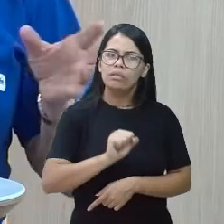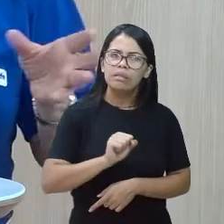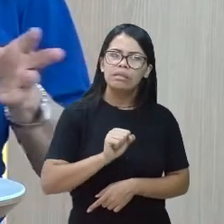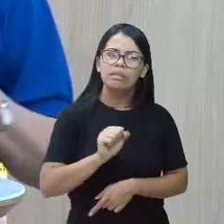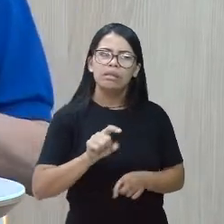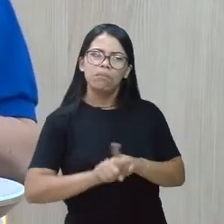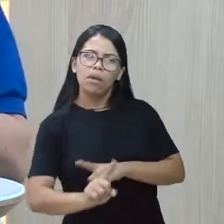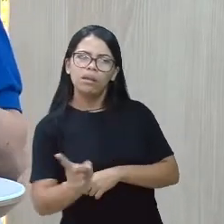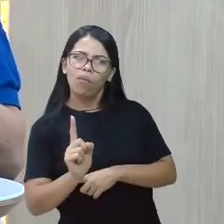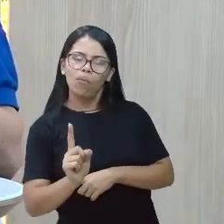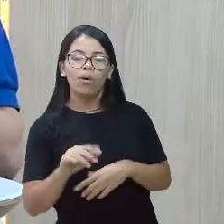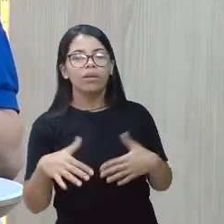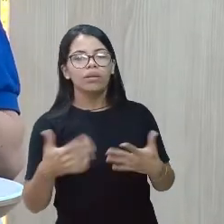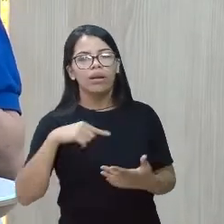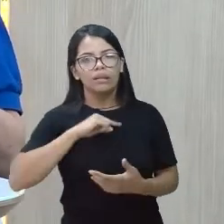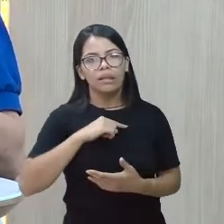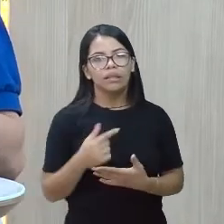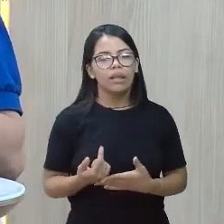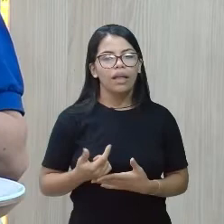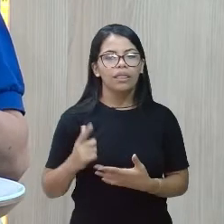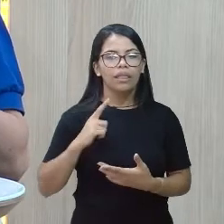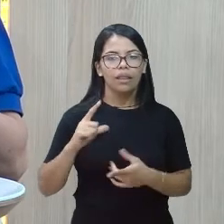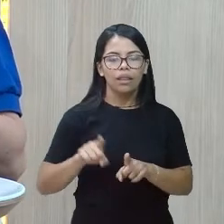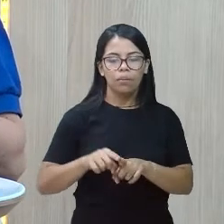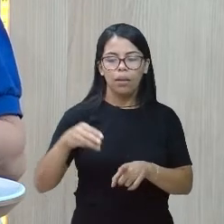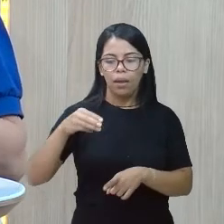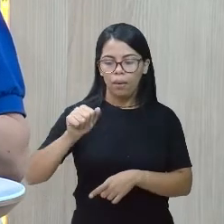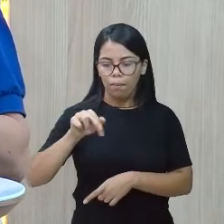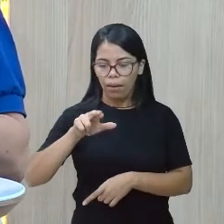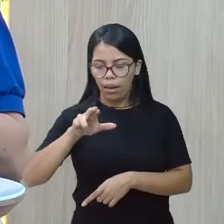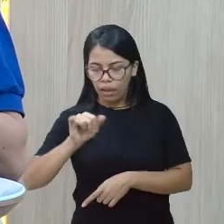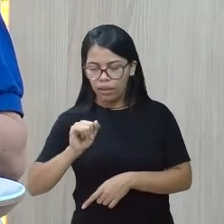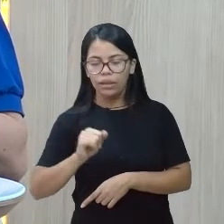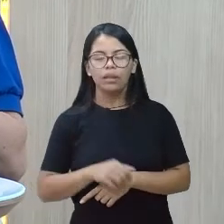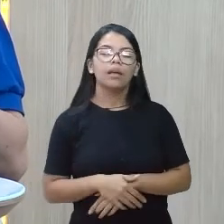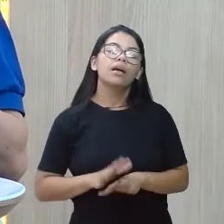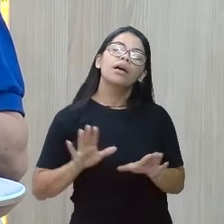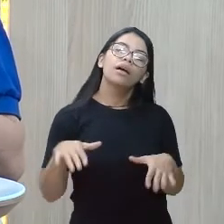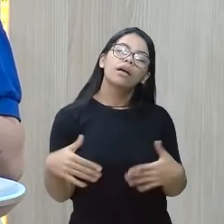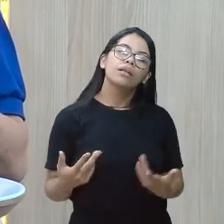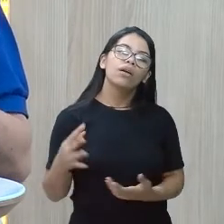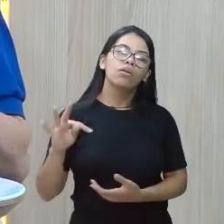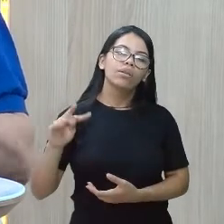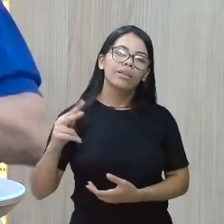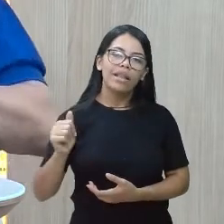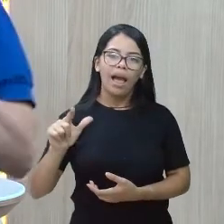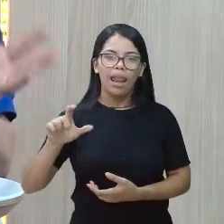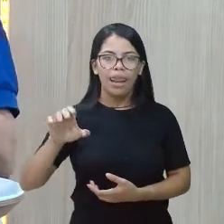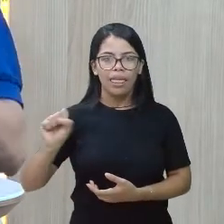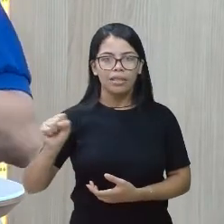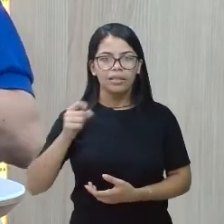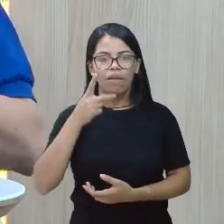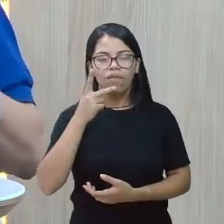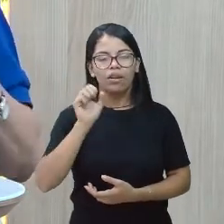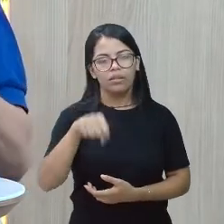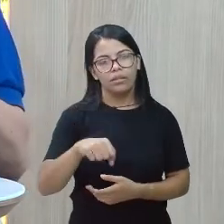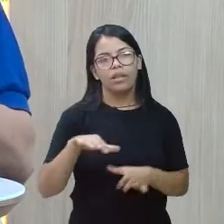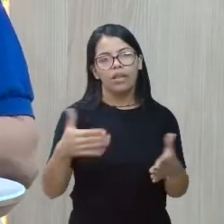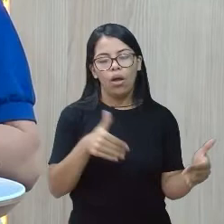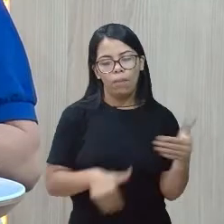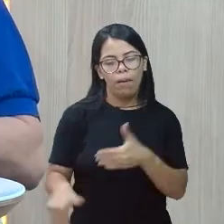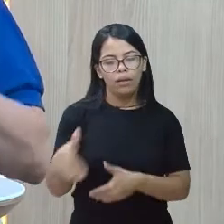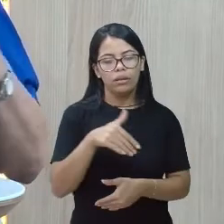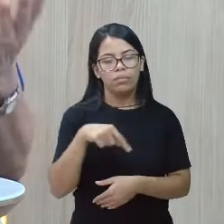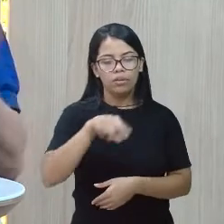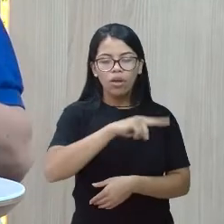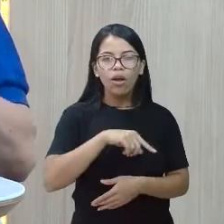Então, aí estamos recebendo, né? Maria, da Escola Fundação. Então, uma Thales dizendo que sim. Então, a participação deles está muito